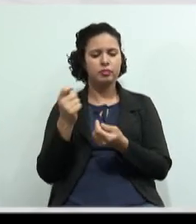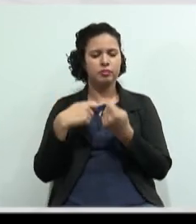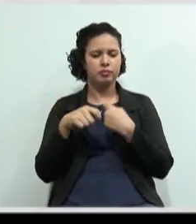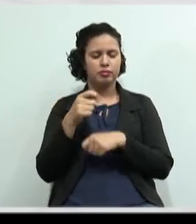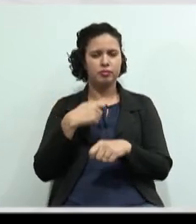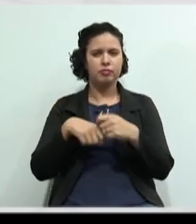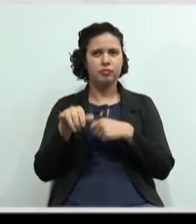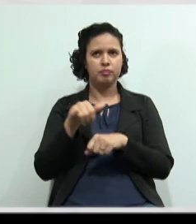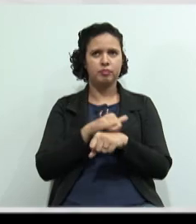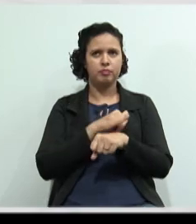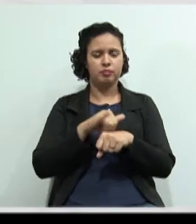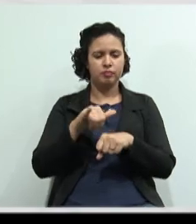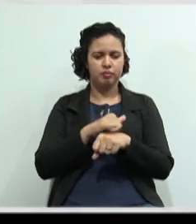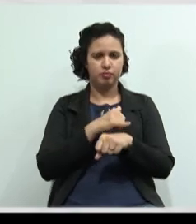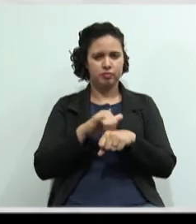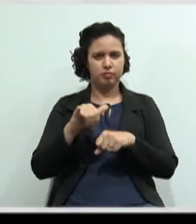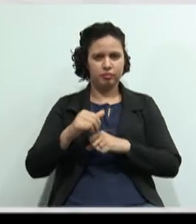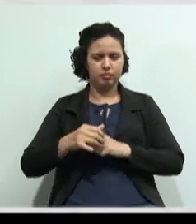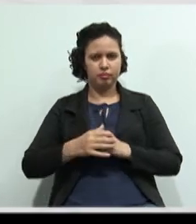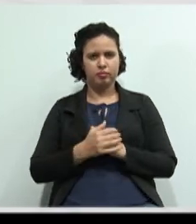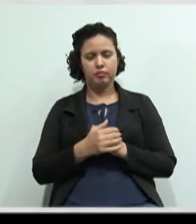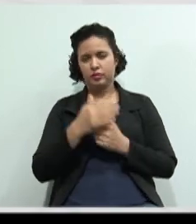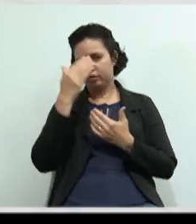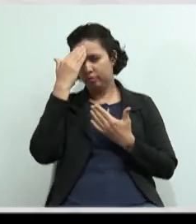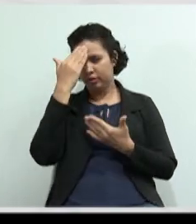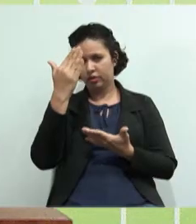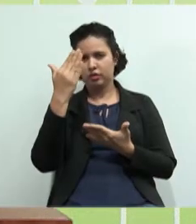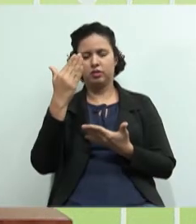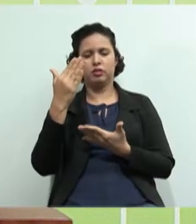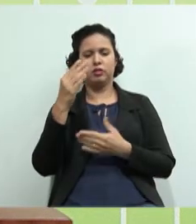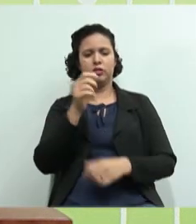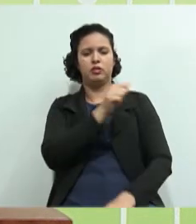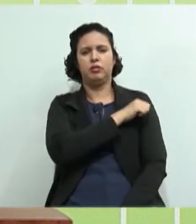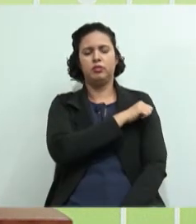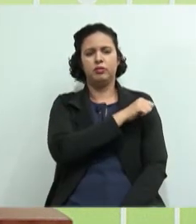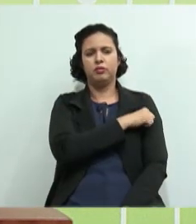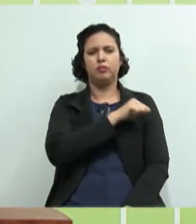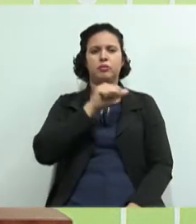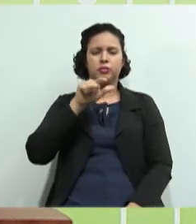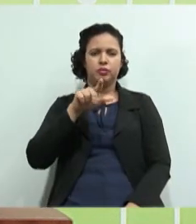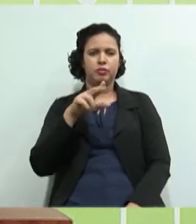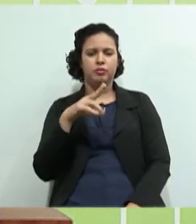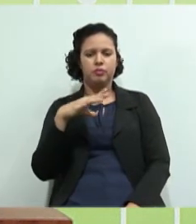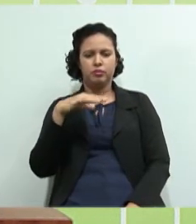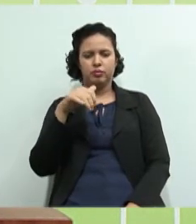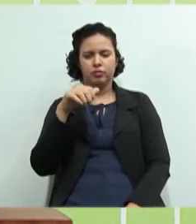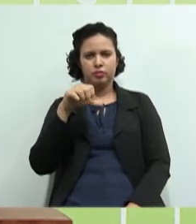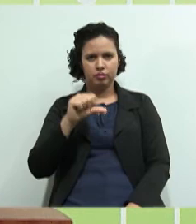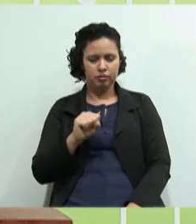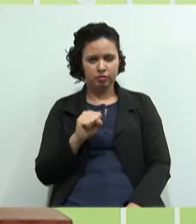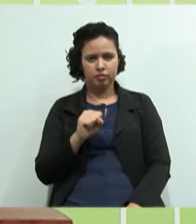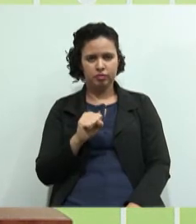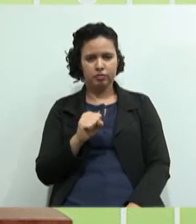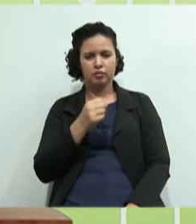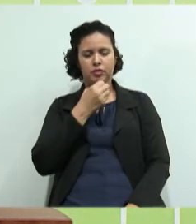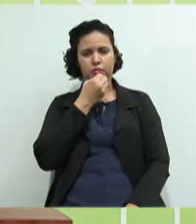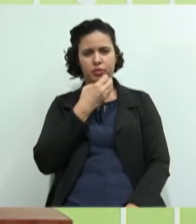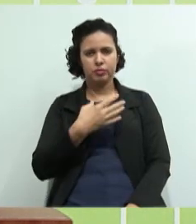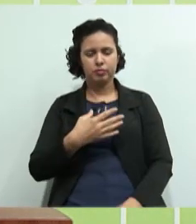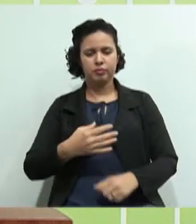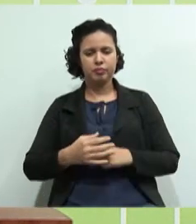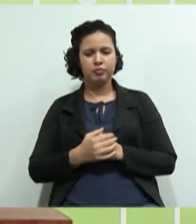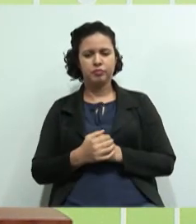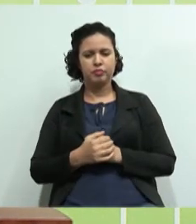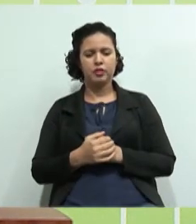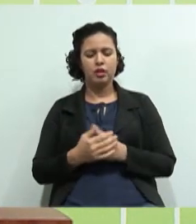administração estratégica. Estratégica, muito obrigado. Então, ao aluno Lucas, aí, parabéns, vocês estão aí, olha, afiados, viu, nesse conteúdo, tá?